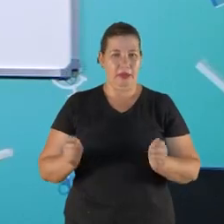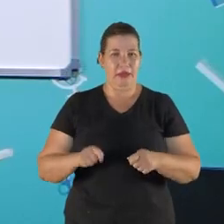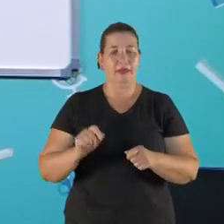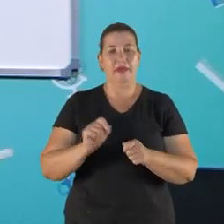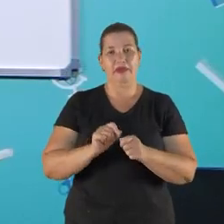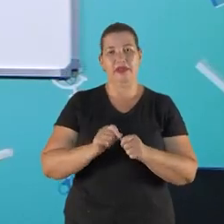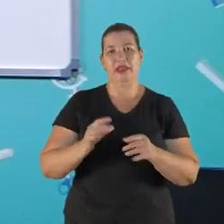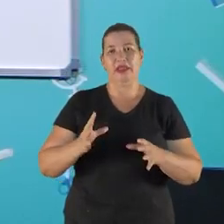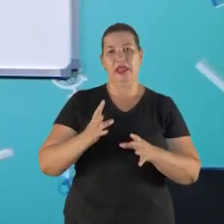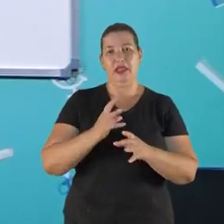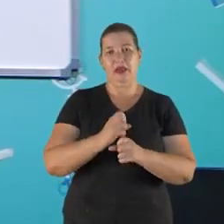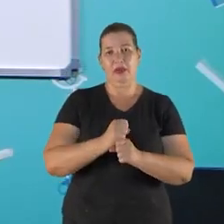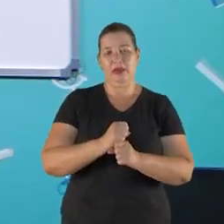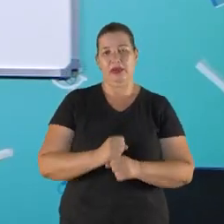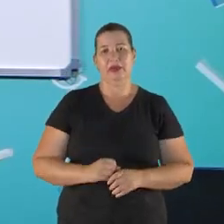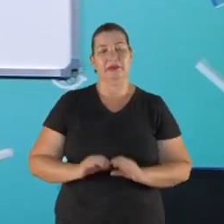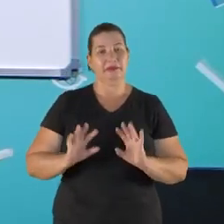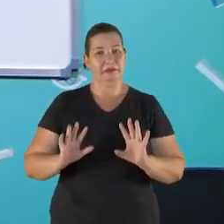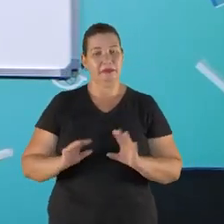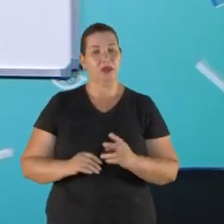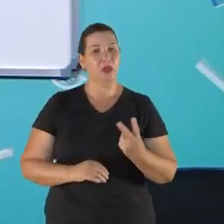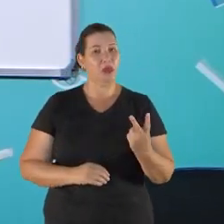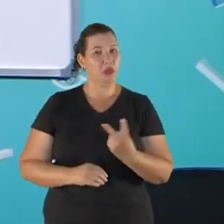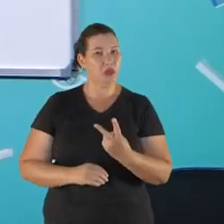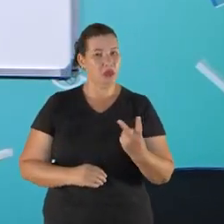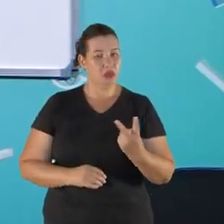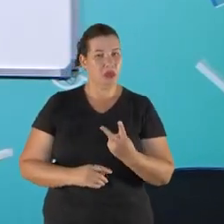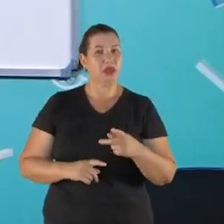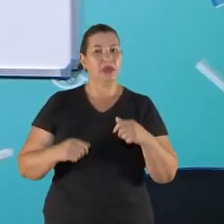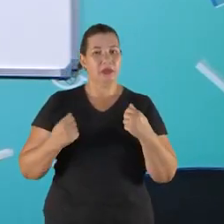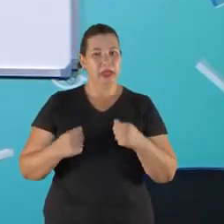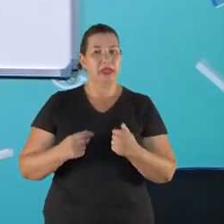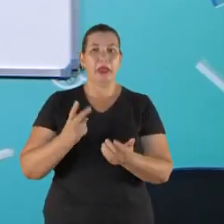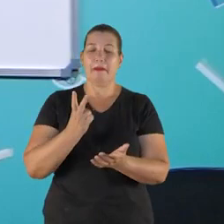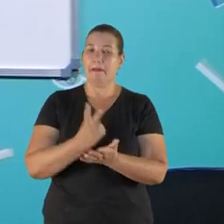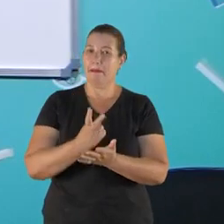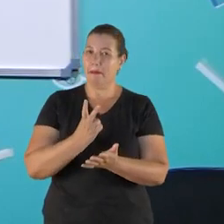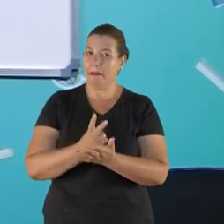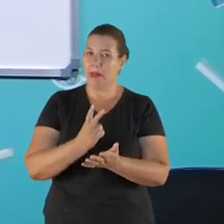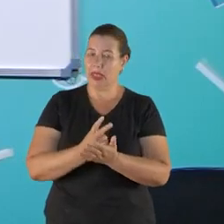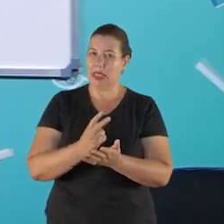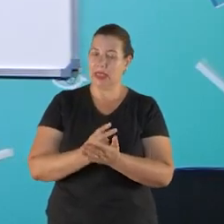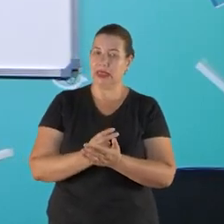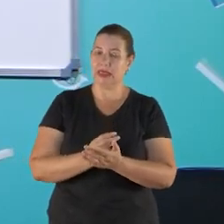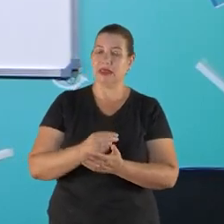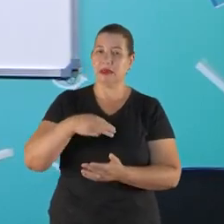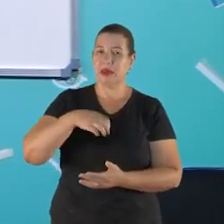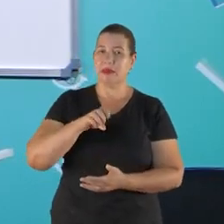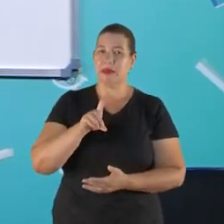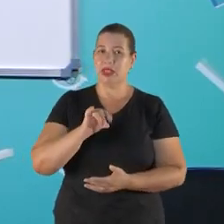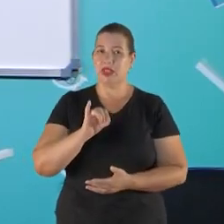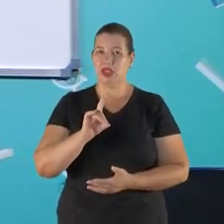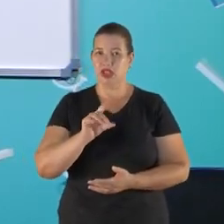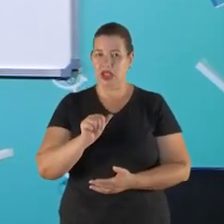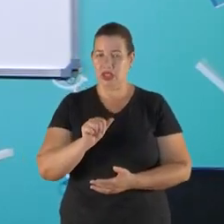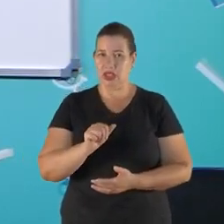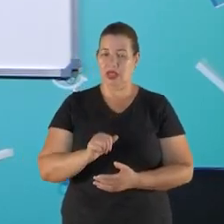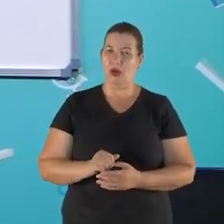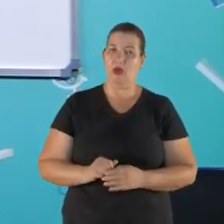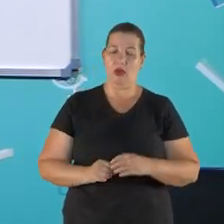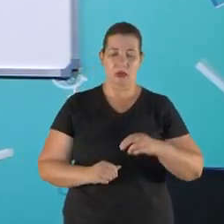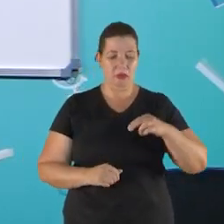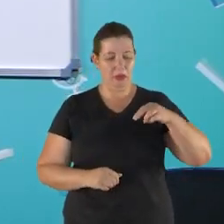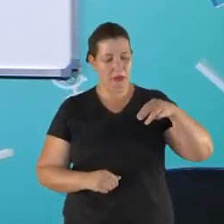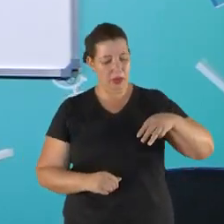metro para poder desenvolver o cálculo. Mas os dois têm que estar na mesma unidade